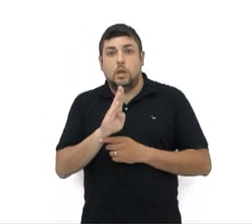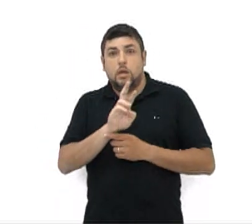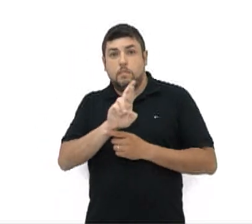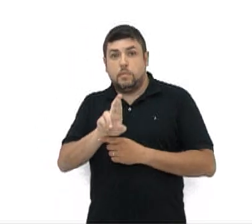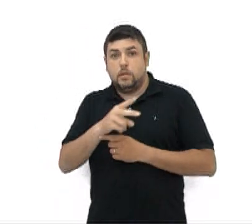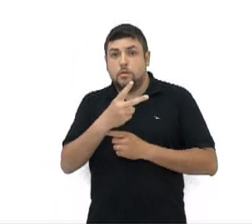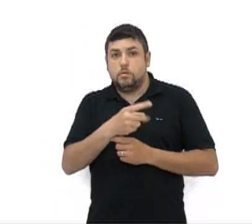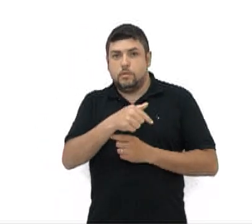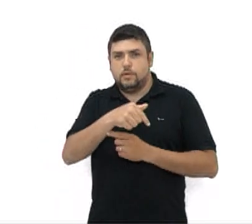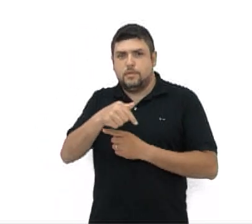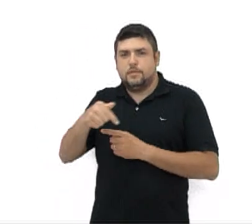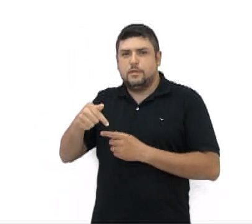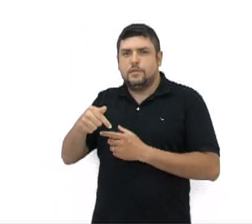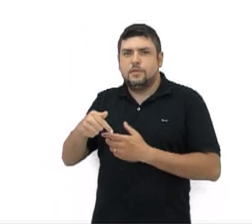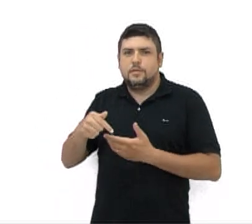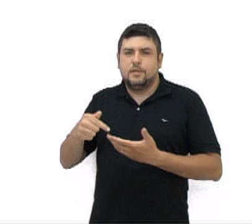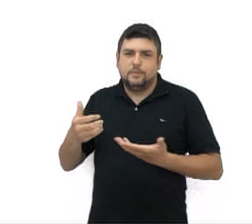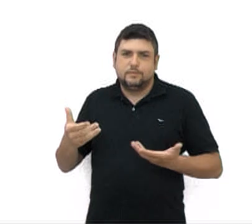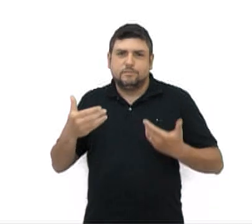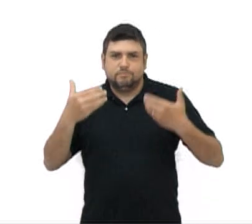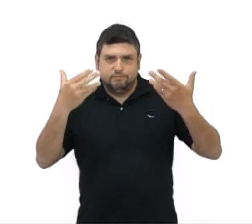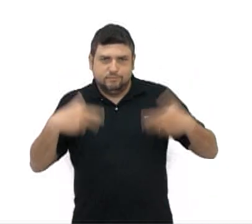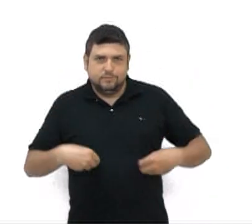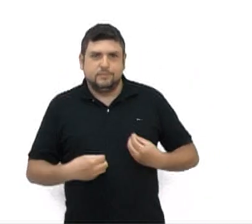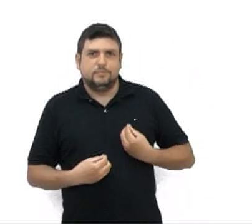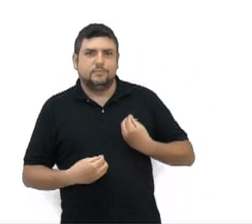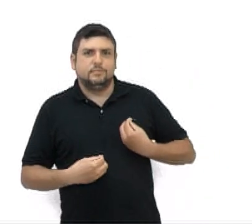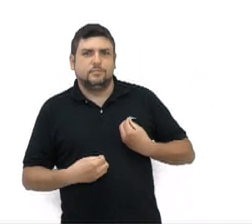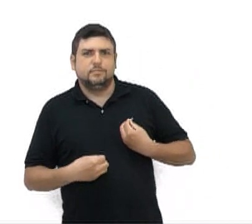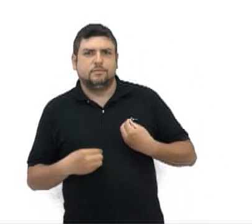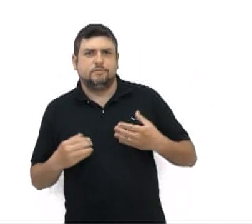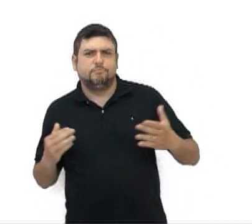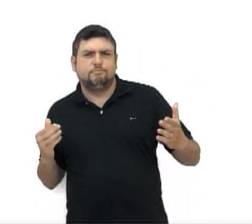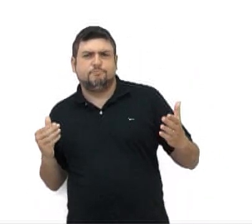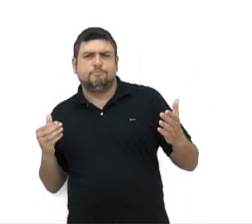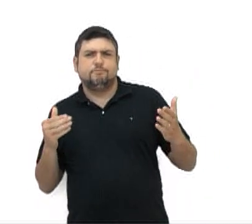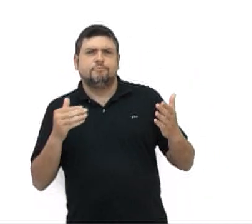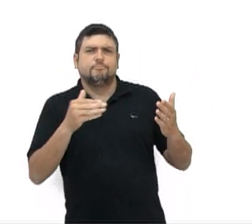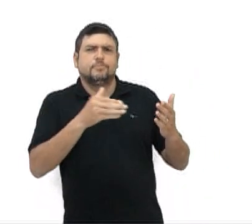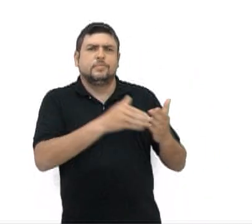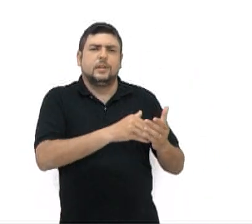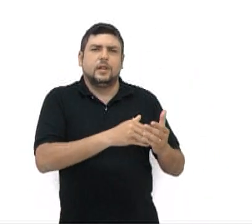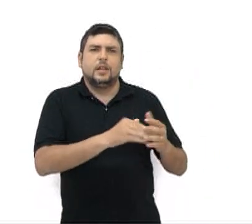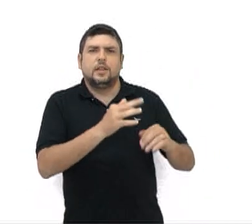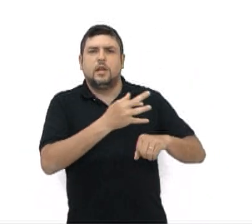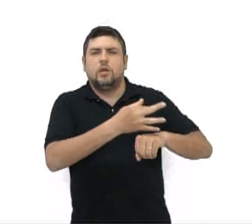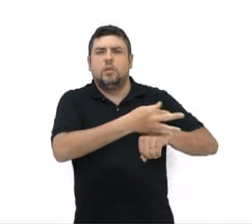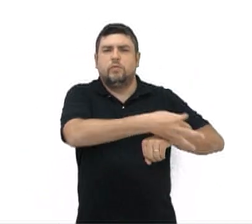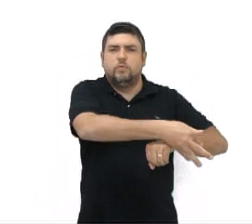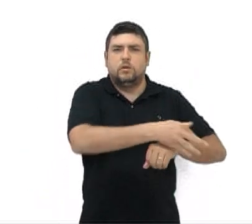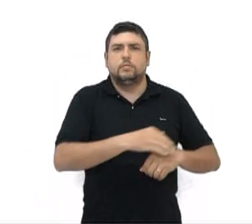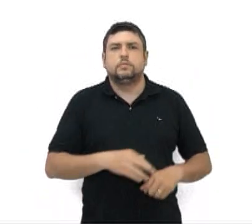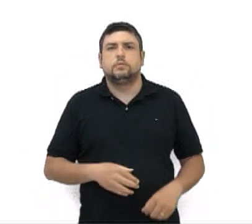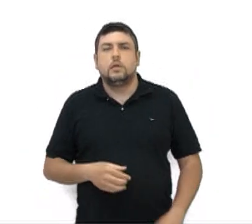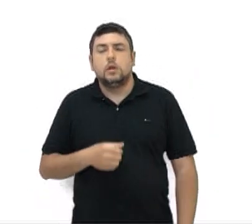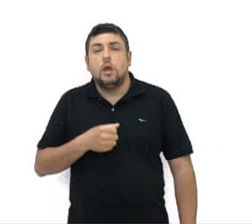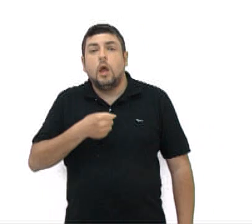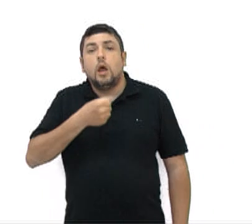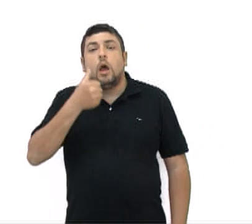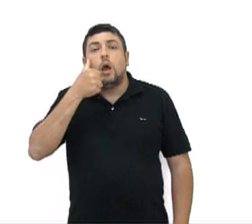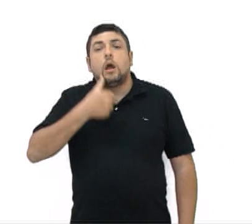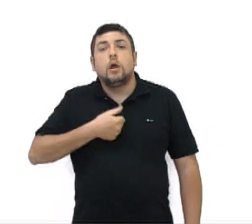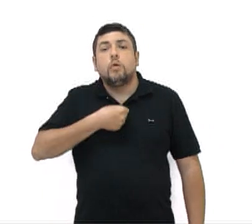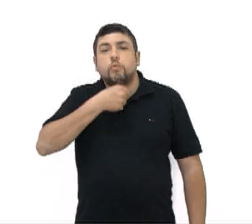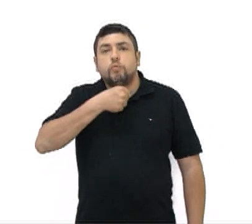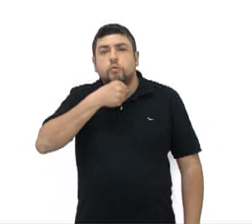veio, e termina na Ponte da Amizade, em Foz do Iguaçu. Vovó Jurkleide, com seu Fusca, segue viagem de